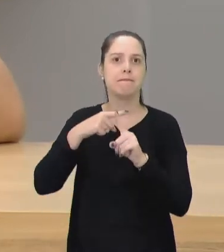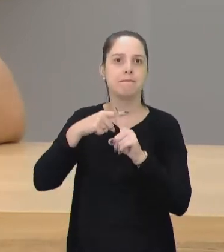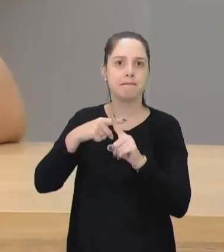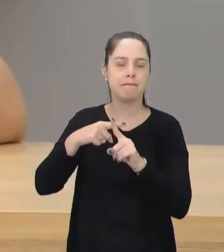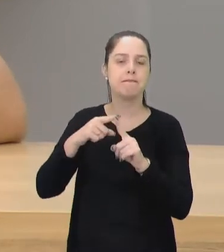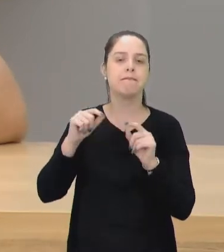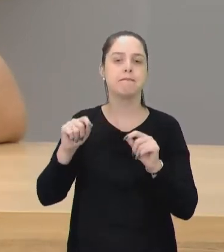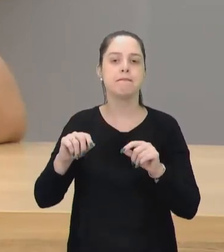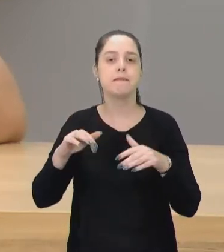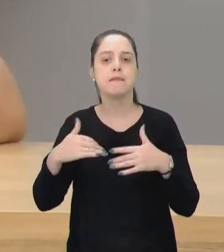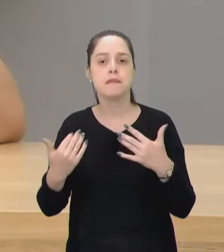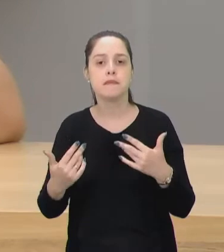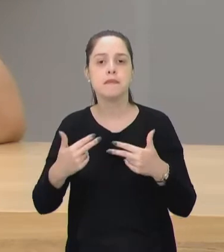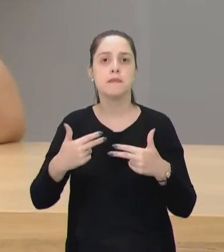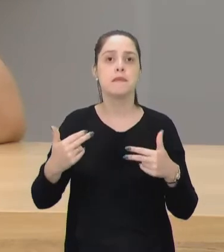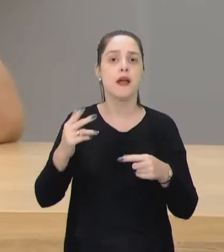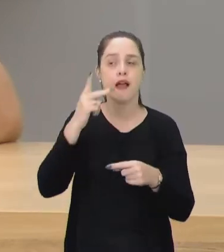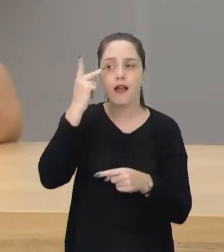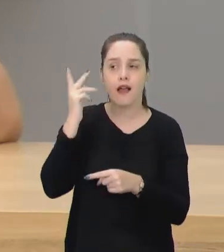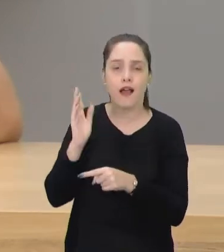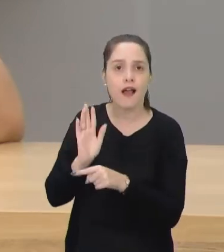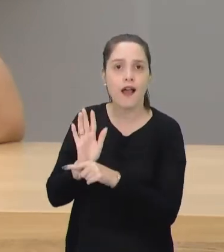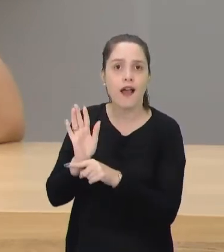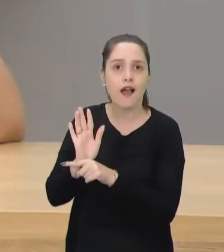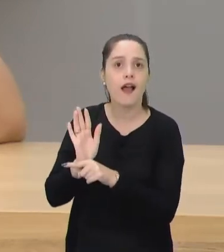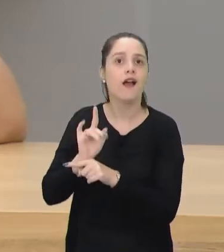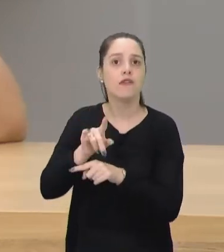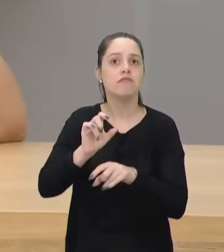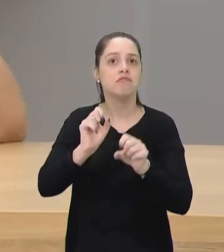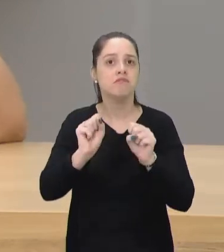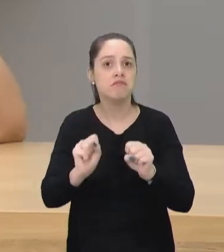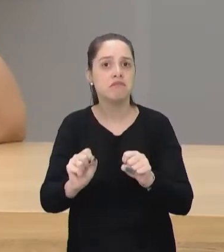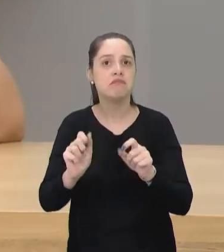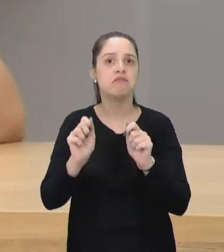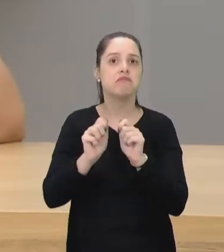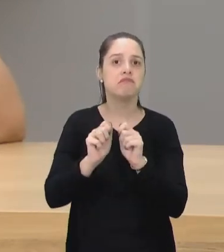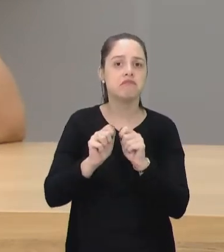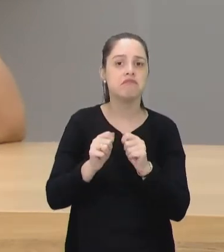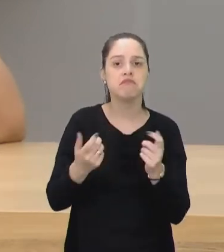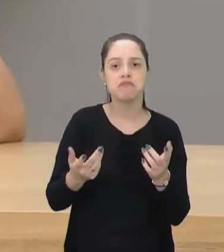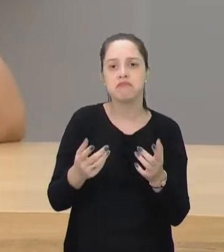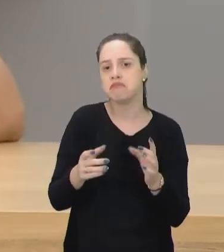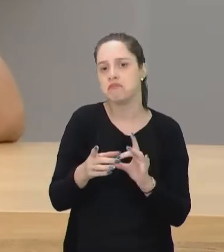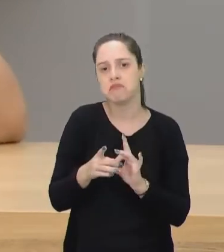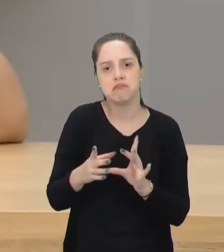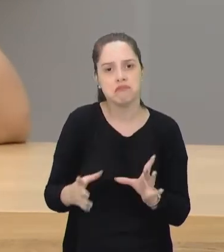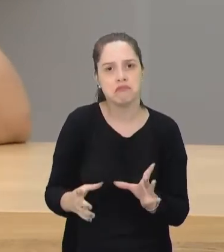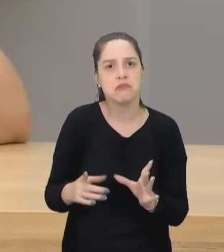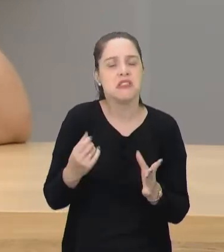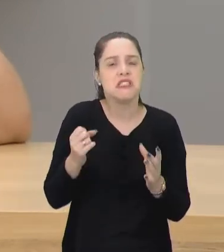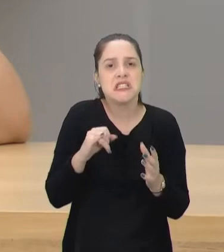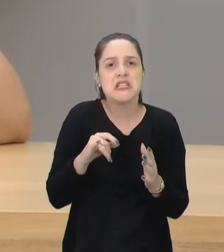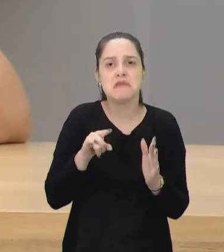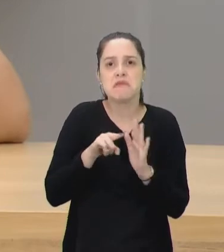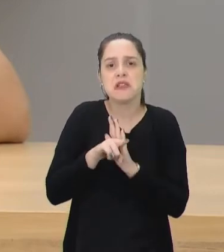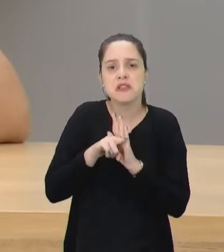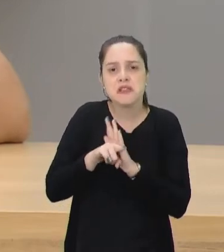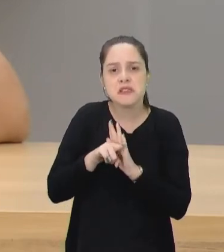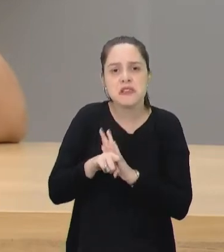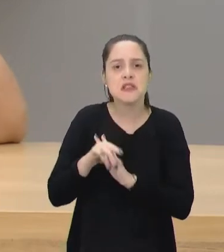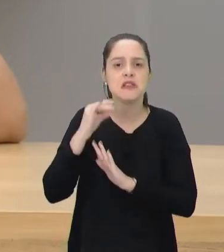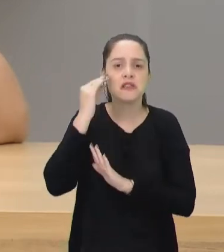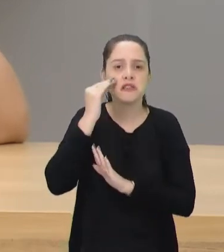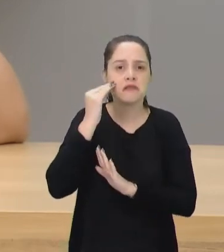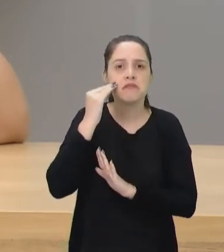juntar um grupo de pessoas para te ajudar. Você pode fazer de maneira solo, né? Você vai fazer uma pesquisa e uma